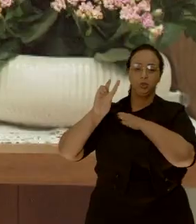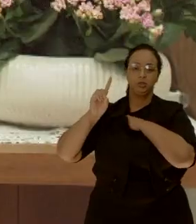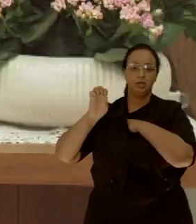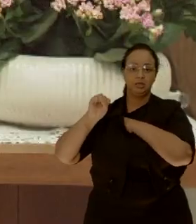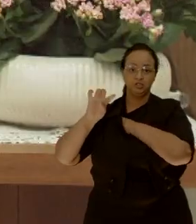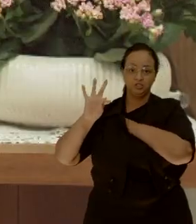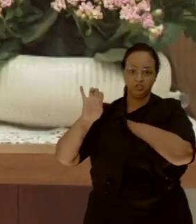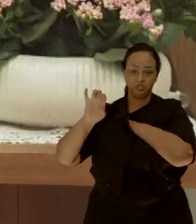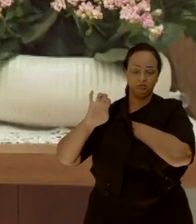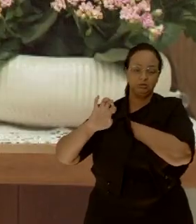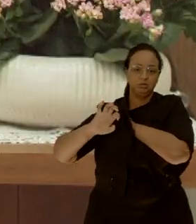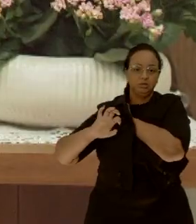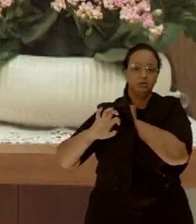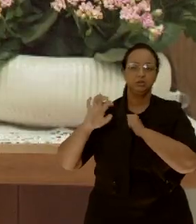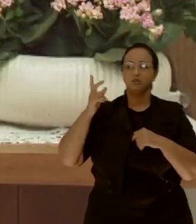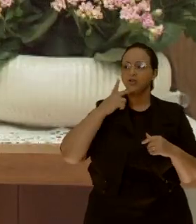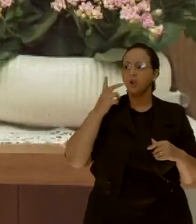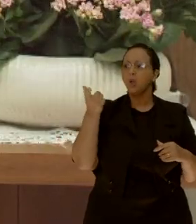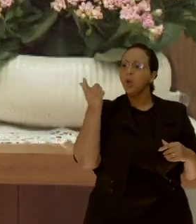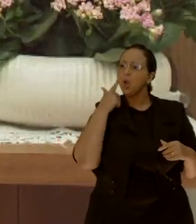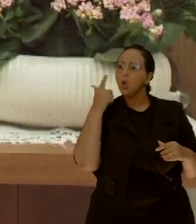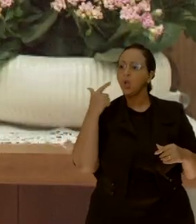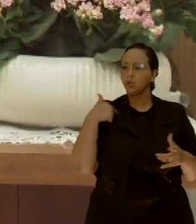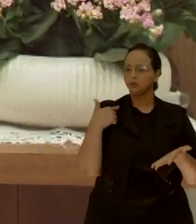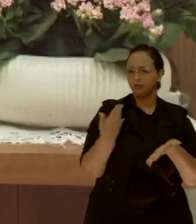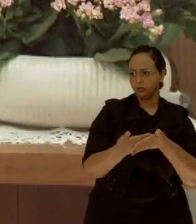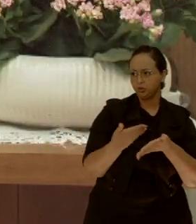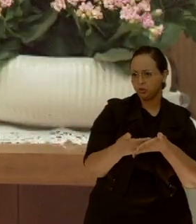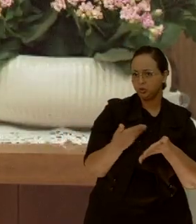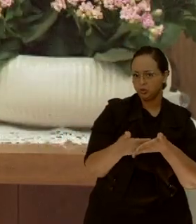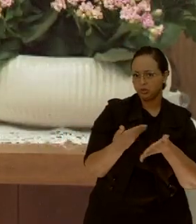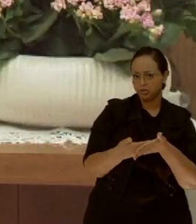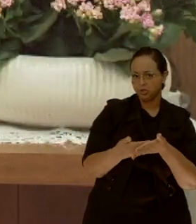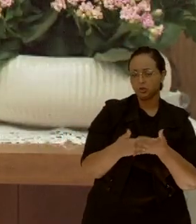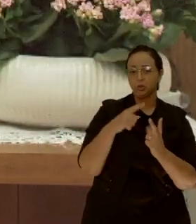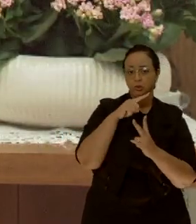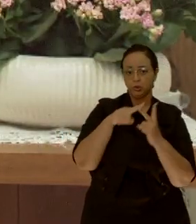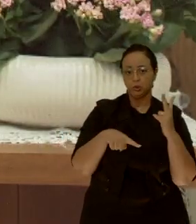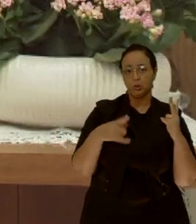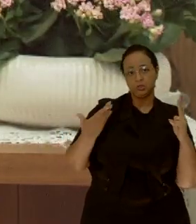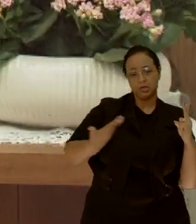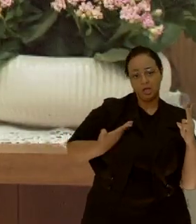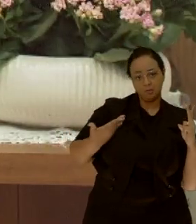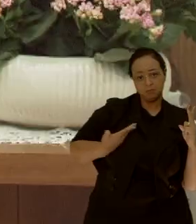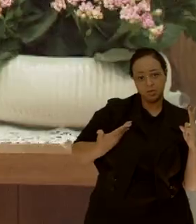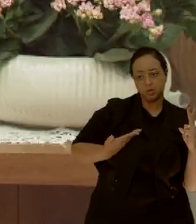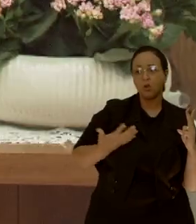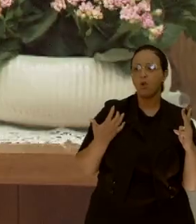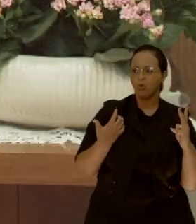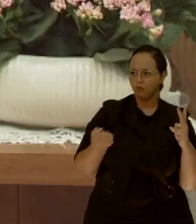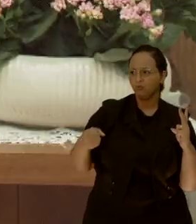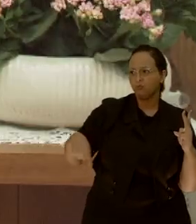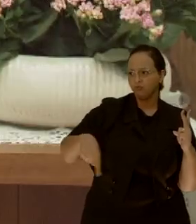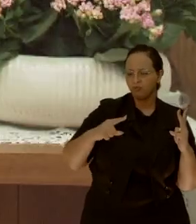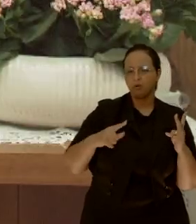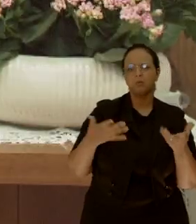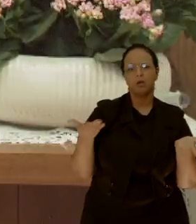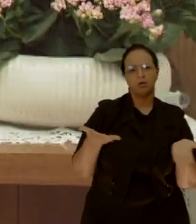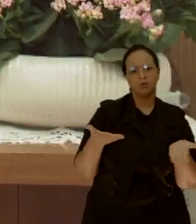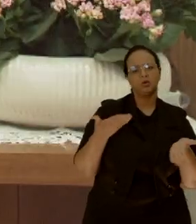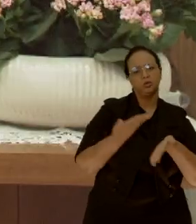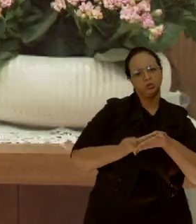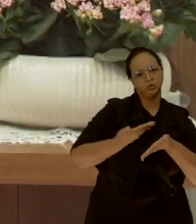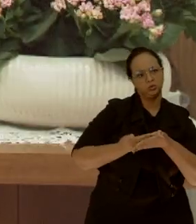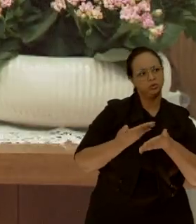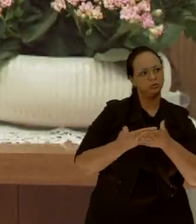olha aqui, eu estava estudando com 2 colegas, e eu disse: eu vou estudar agora, atendendo